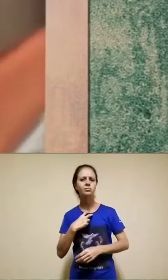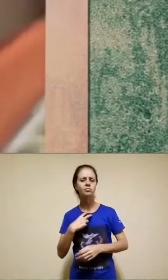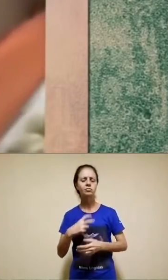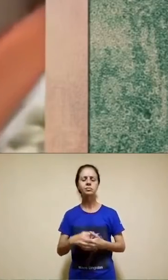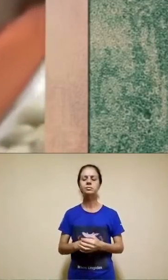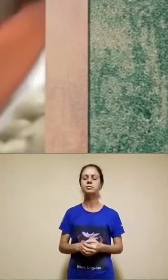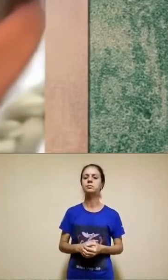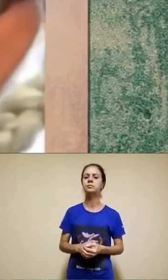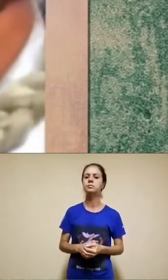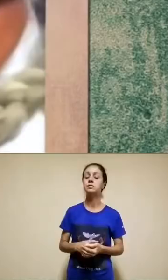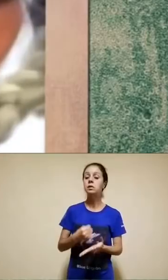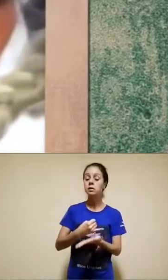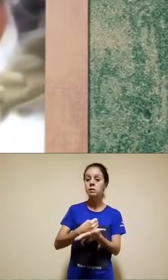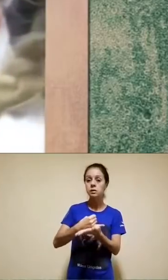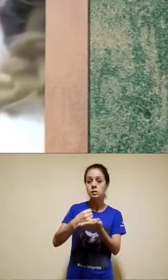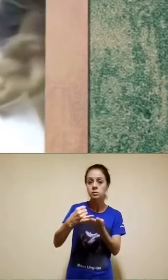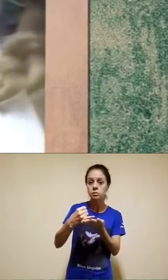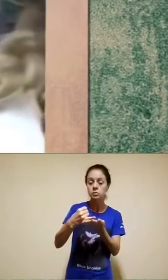Dobbiamo